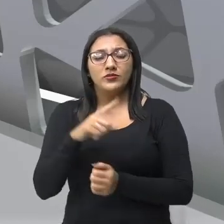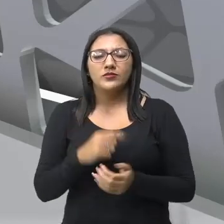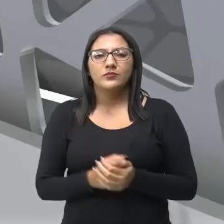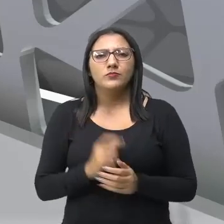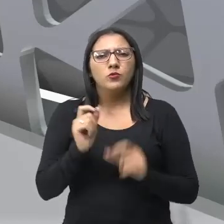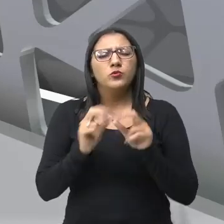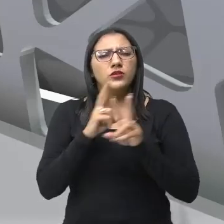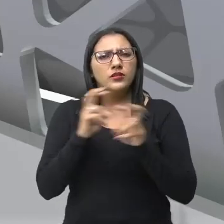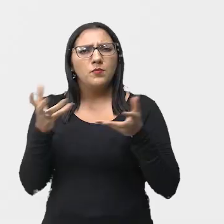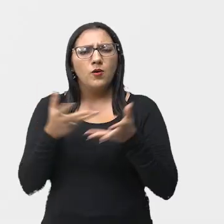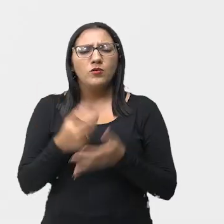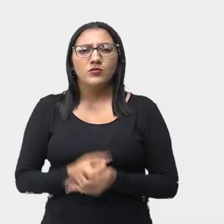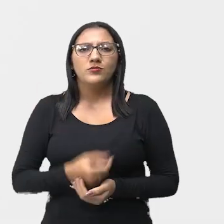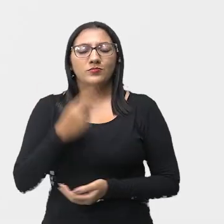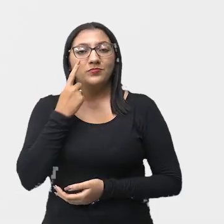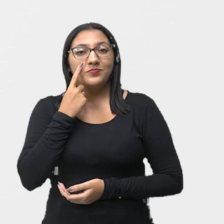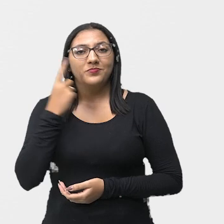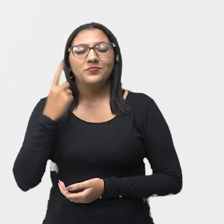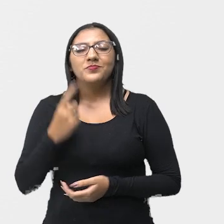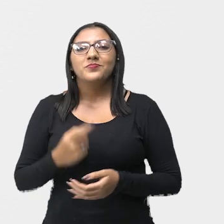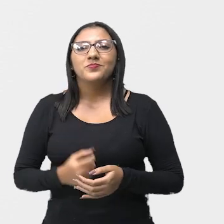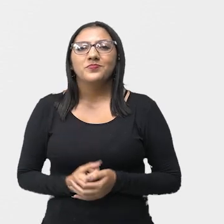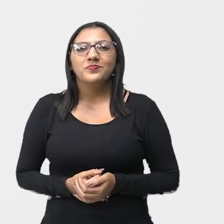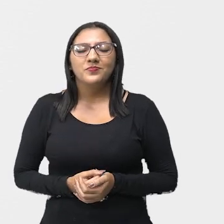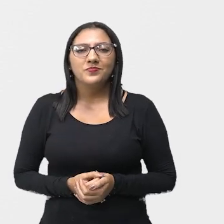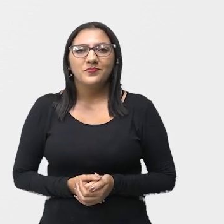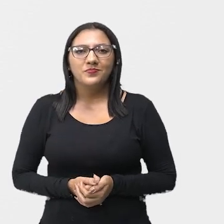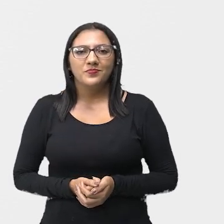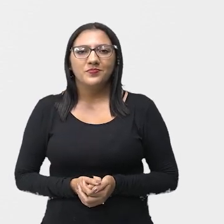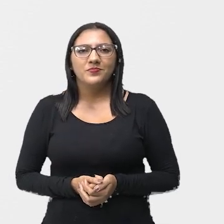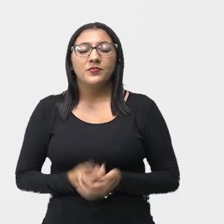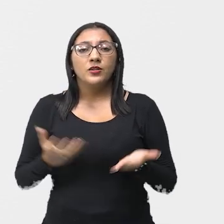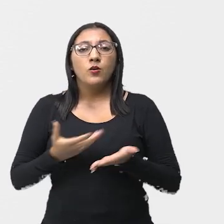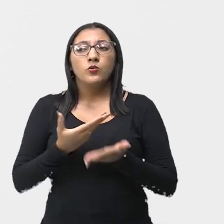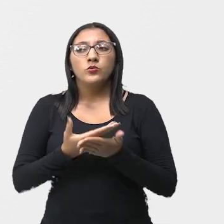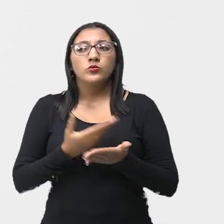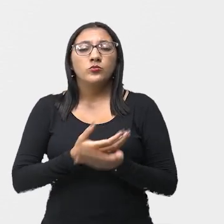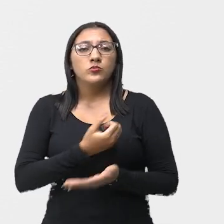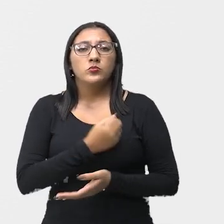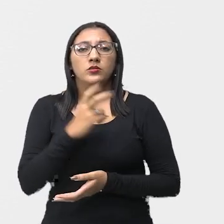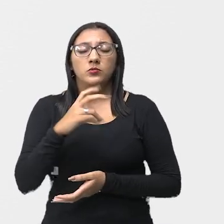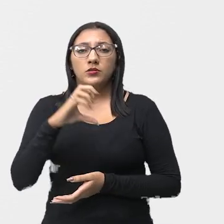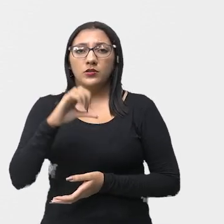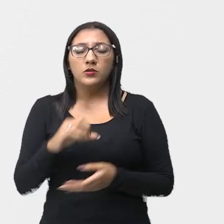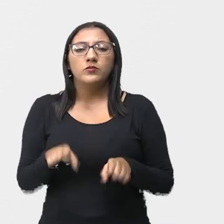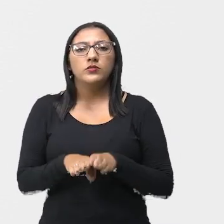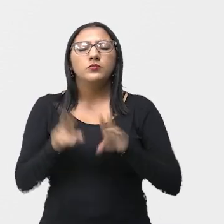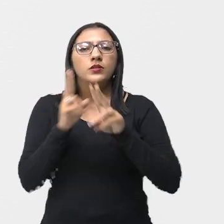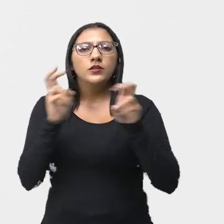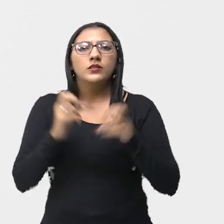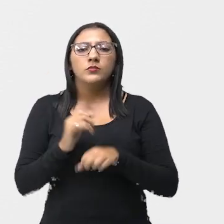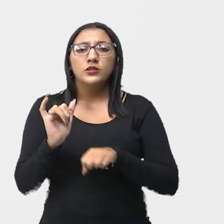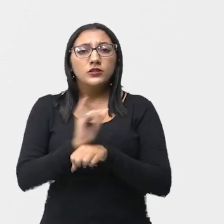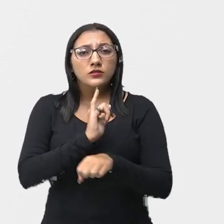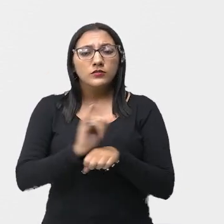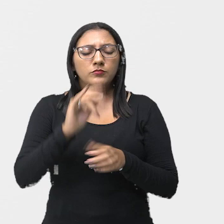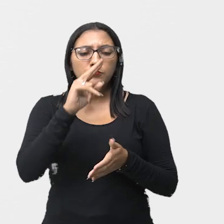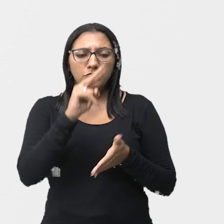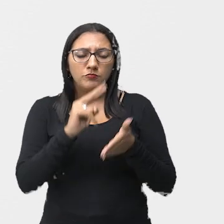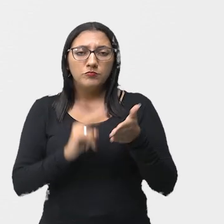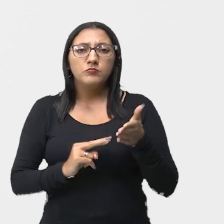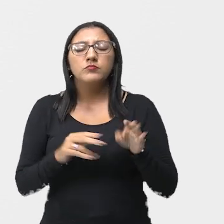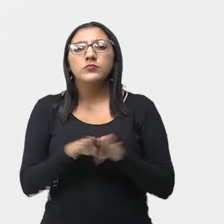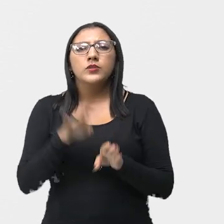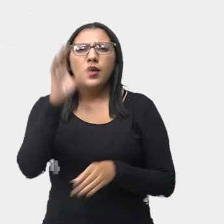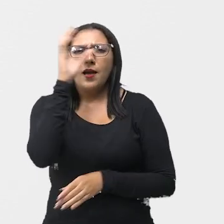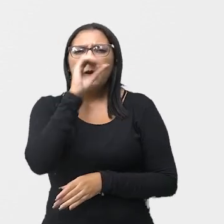aprender na aula de hoje? Então, colocando aí o nosso objeto de conhecimento. Hoje nós vamos trabalhar estratégias de leitura,